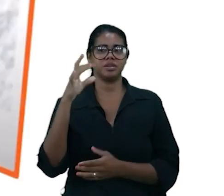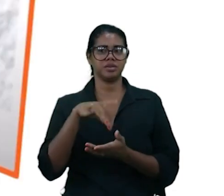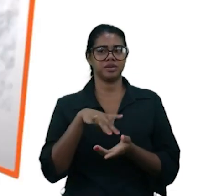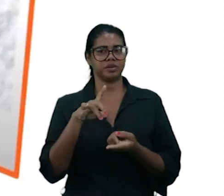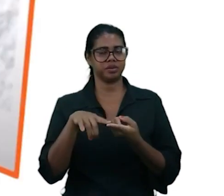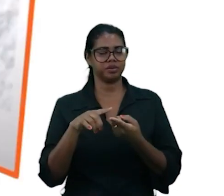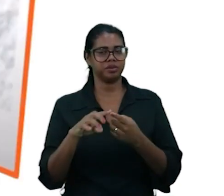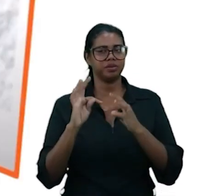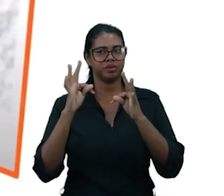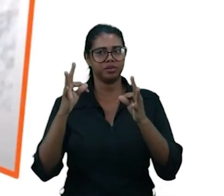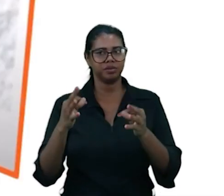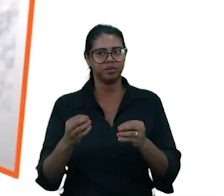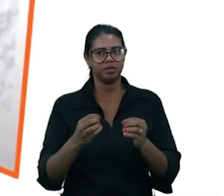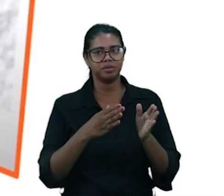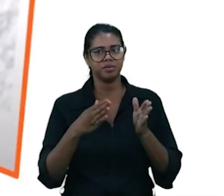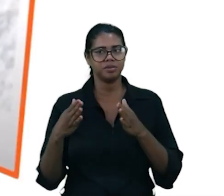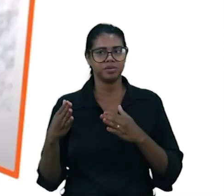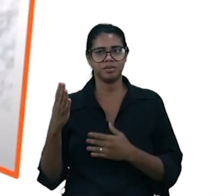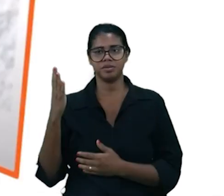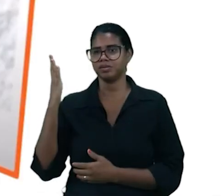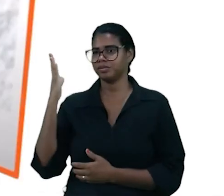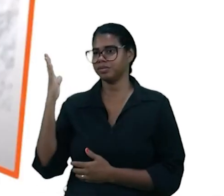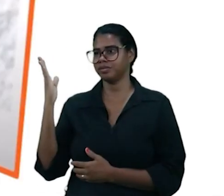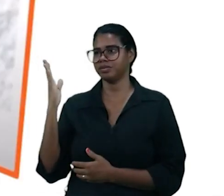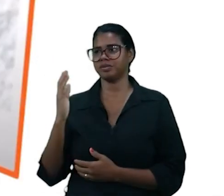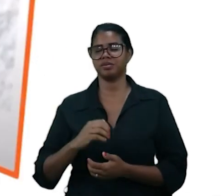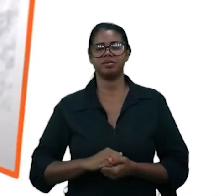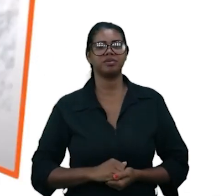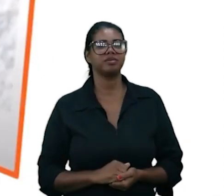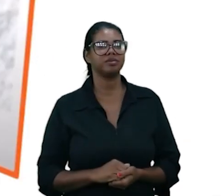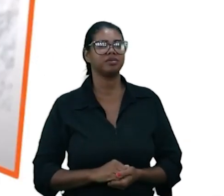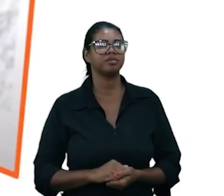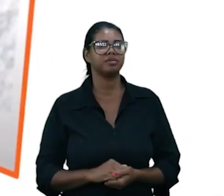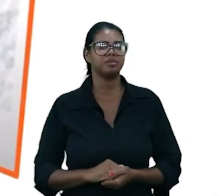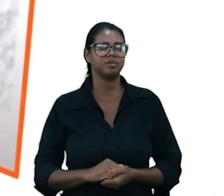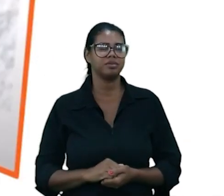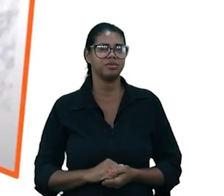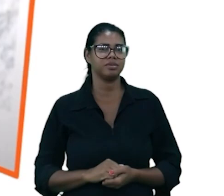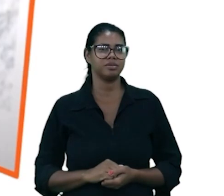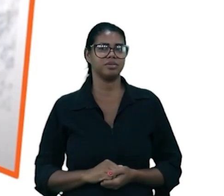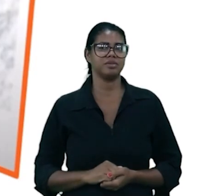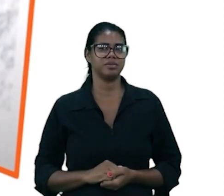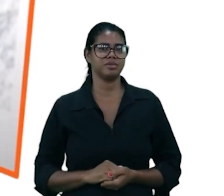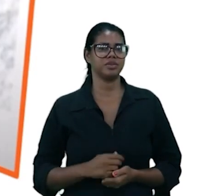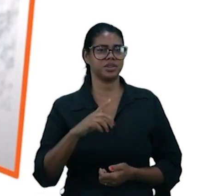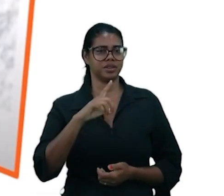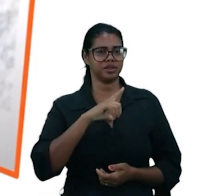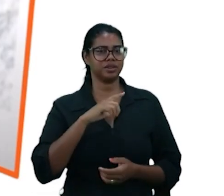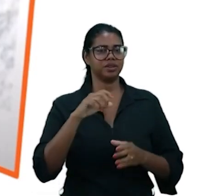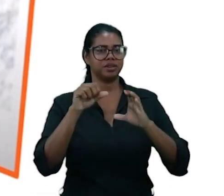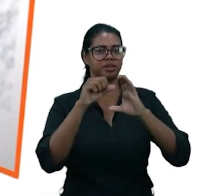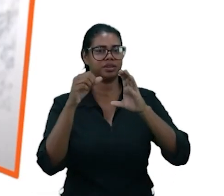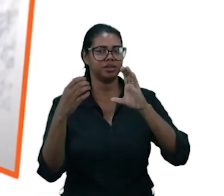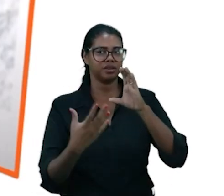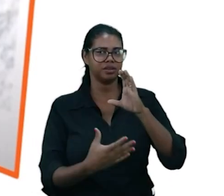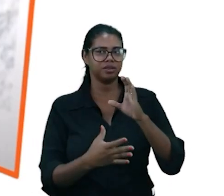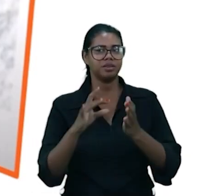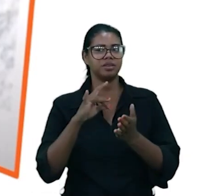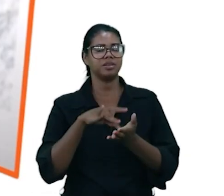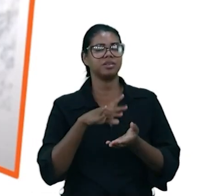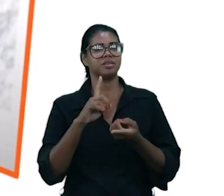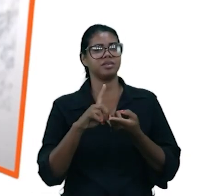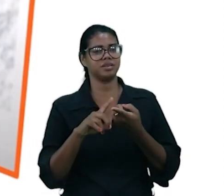Então, tudo parte disso aí. Sem a substância, né, ou a partir da substância, temos uma caracterização